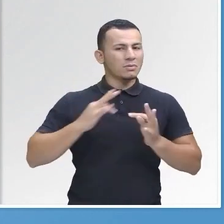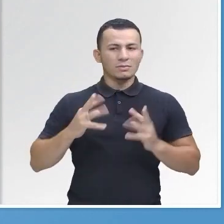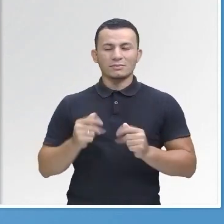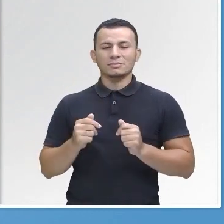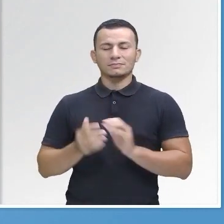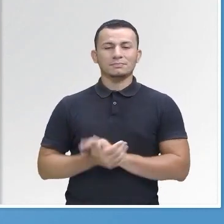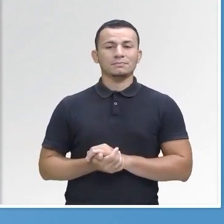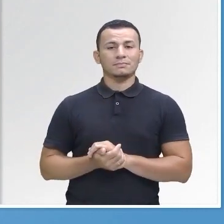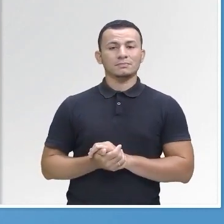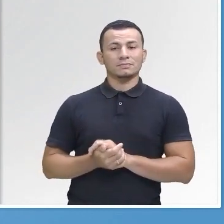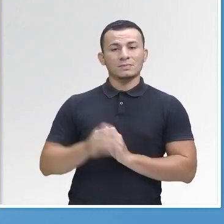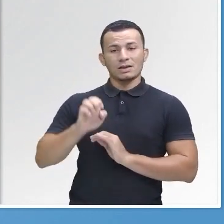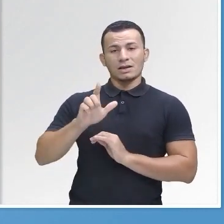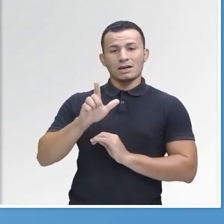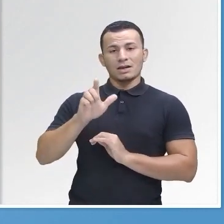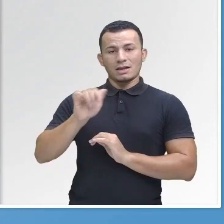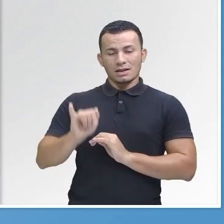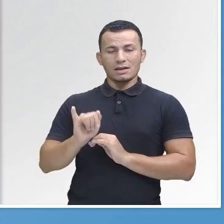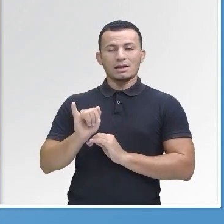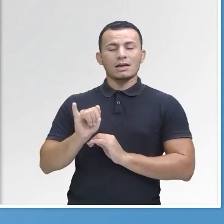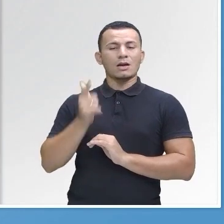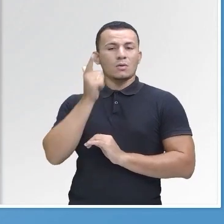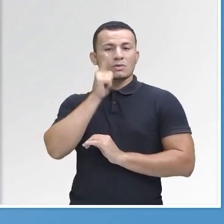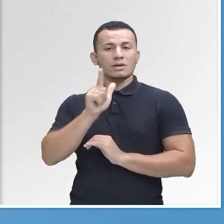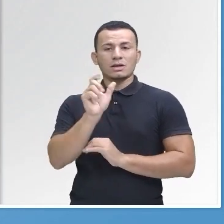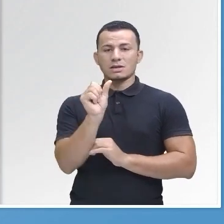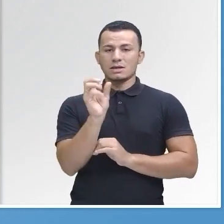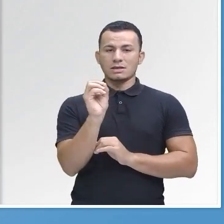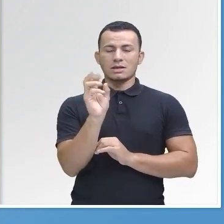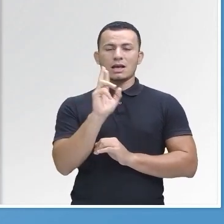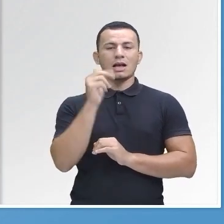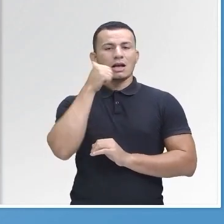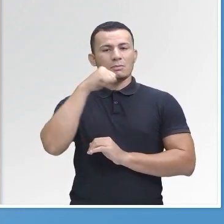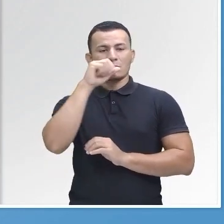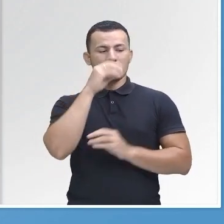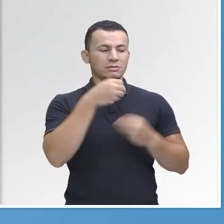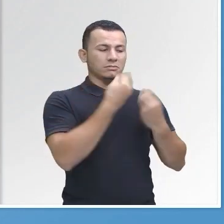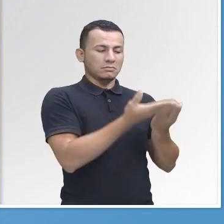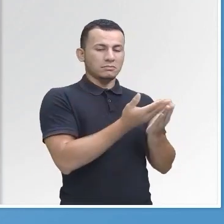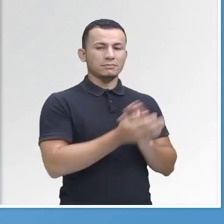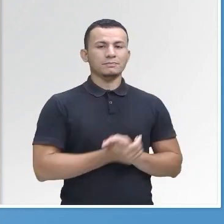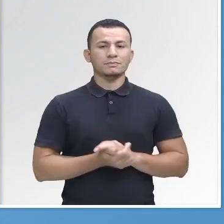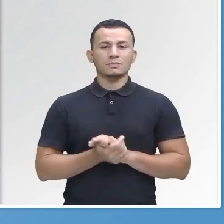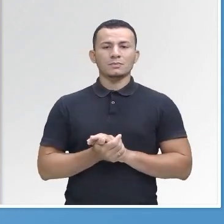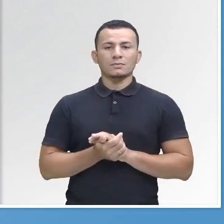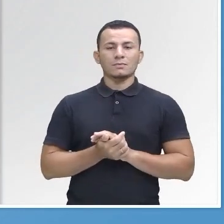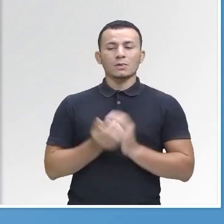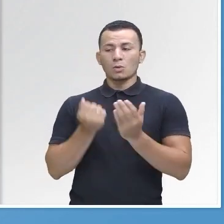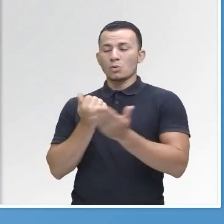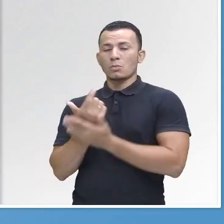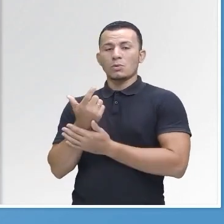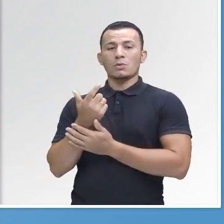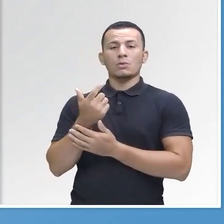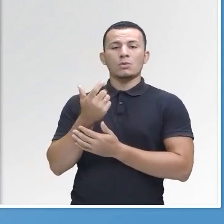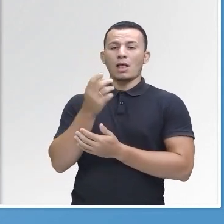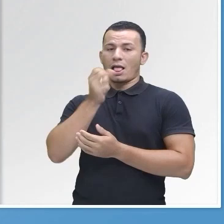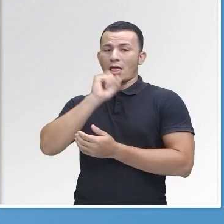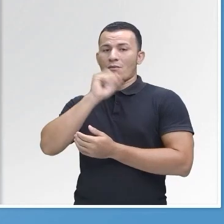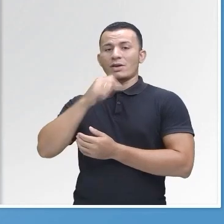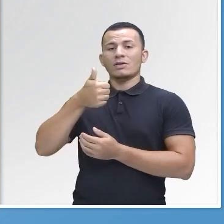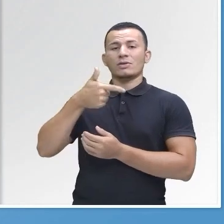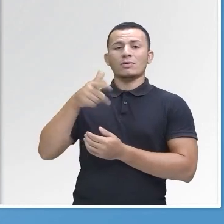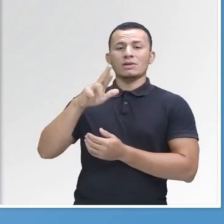ganhou R$60 de sua mãe, gastou 12 com sorvete, bonitos para a cara da